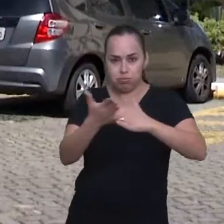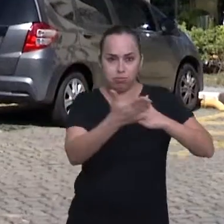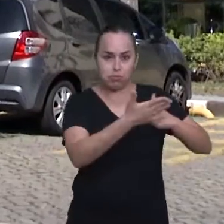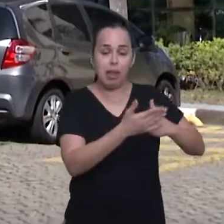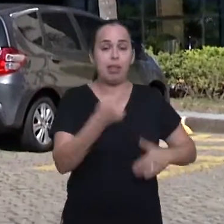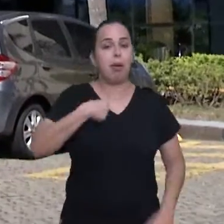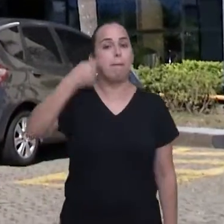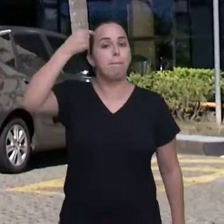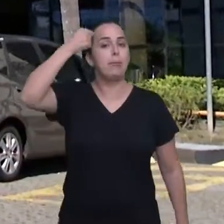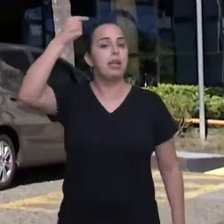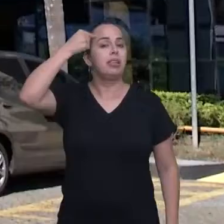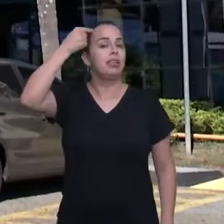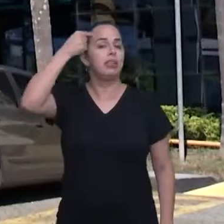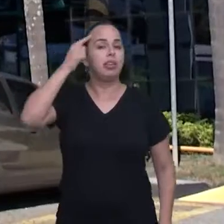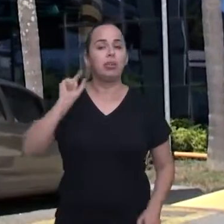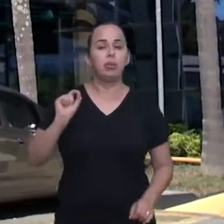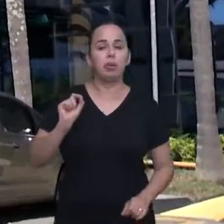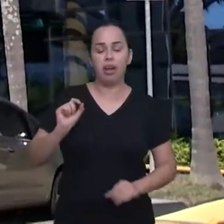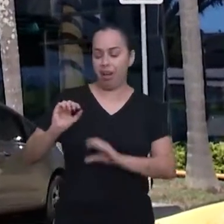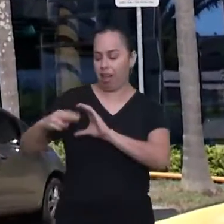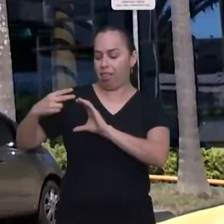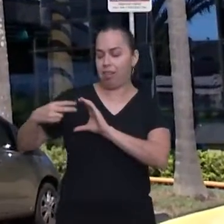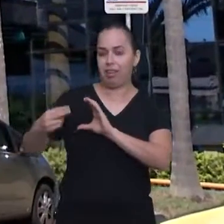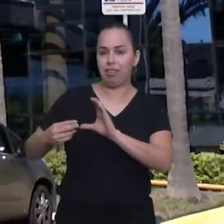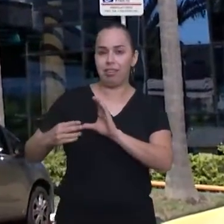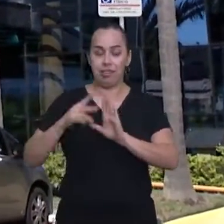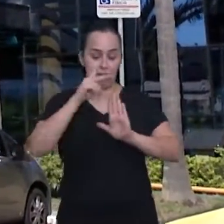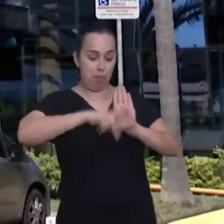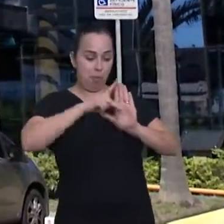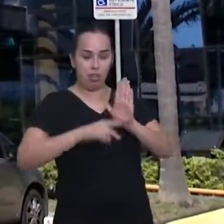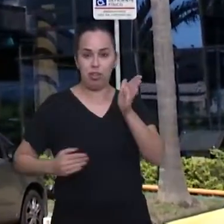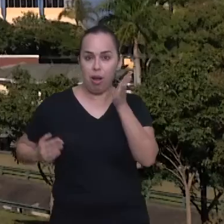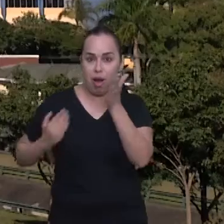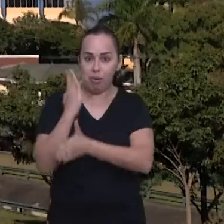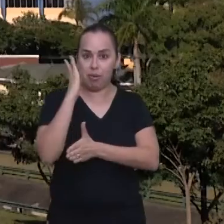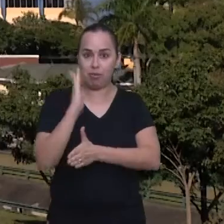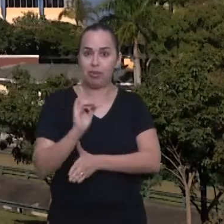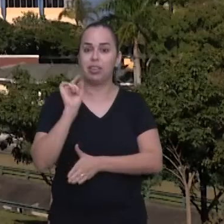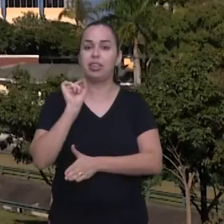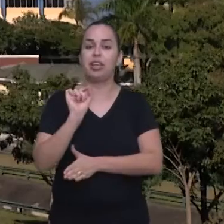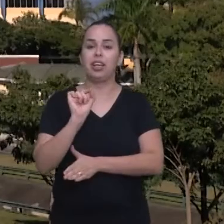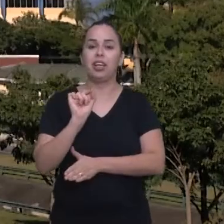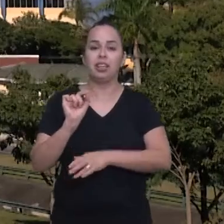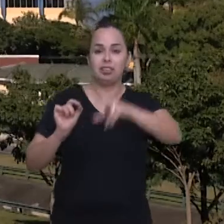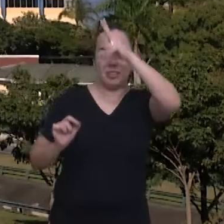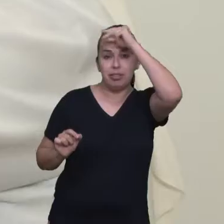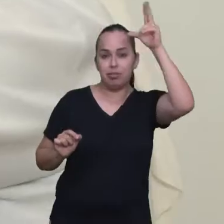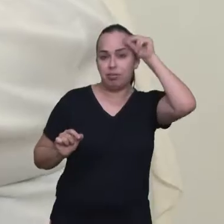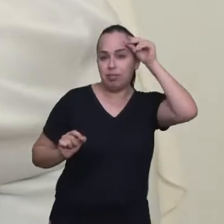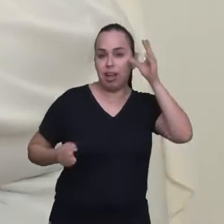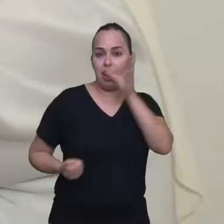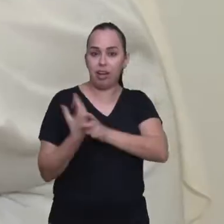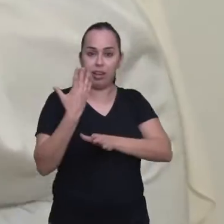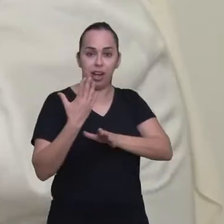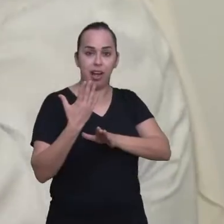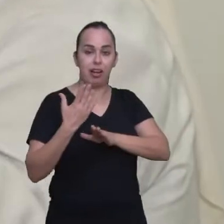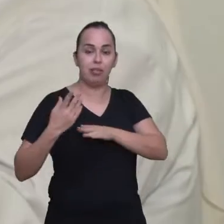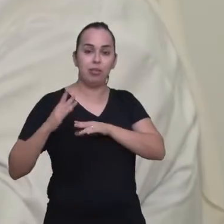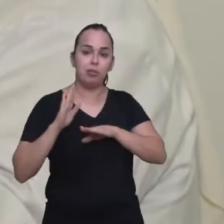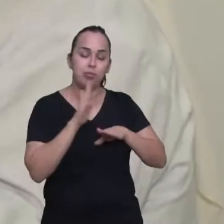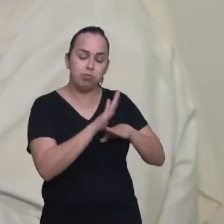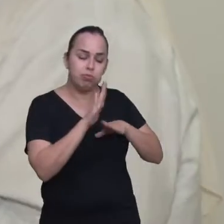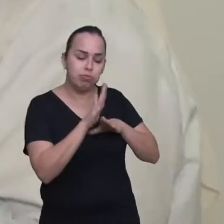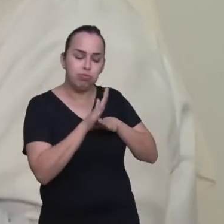bem-vinda. Pensando nesse cenário, a Câmara de São José aprovou um projeto de lei que autoriza o Poder Executivo a criar um serviço